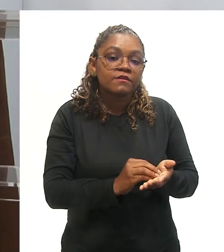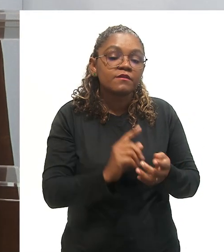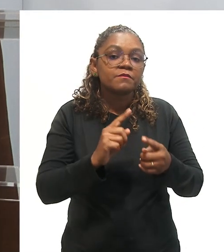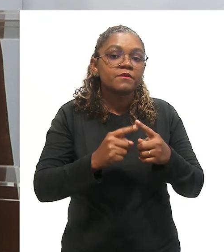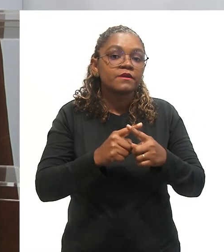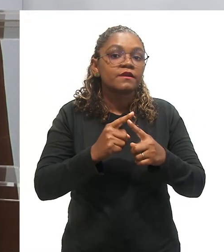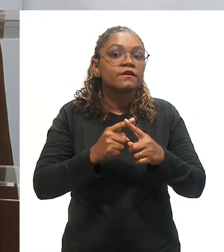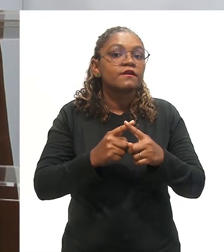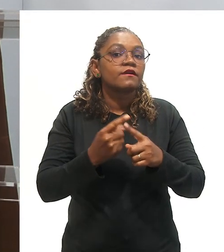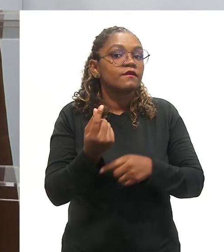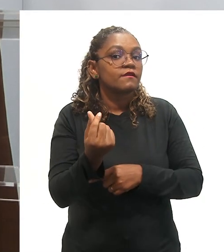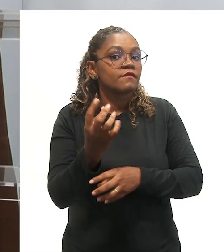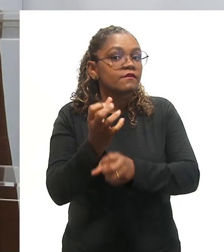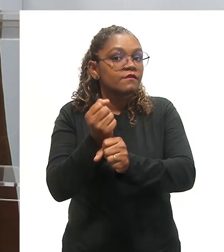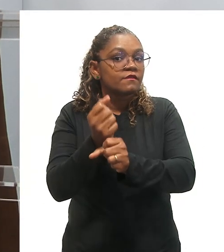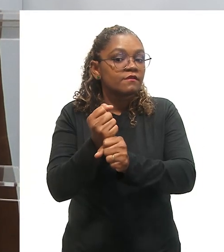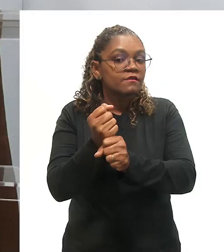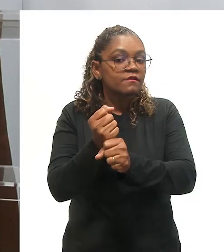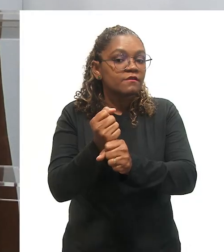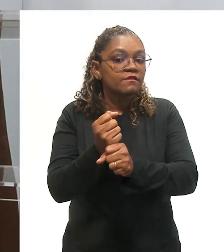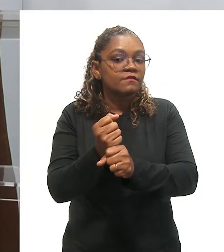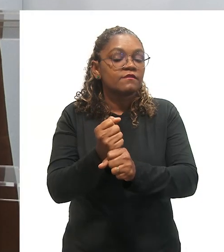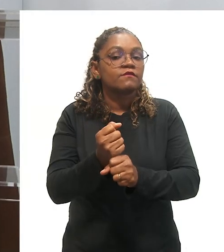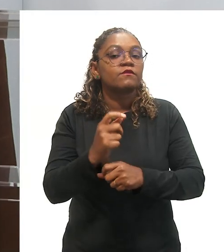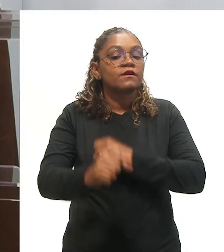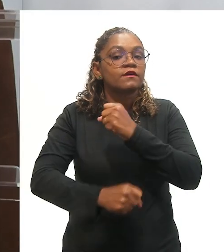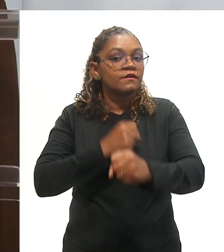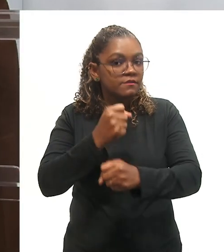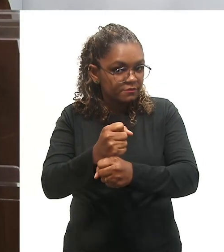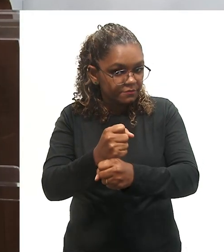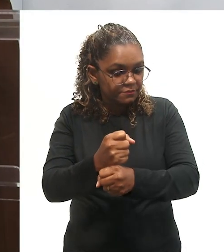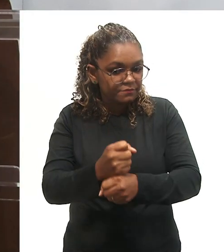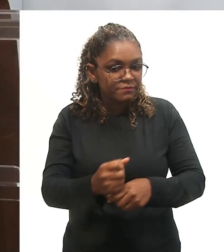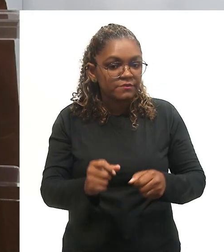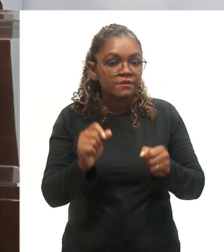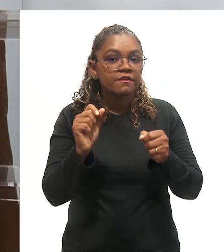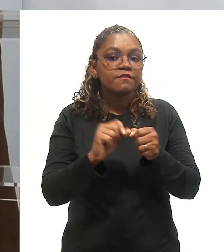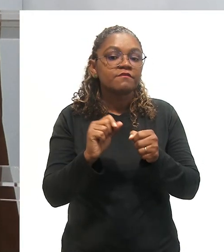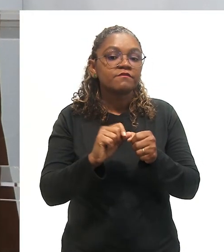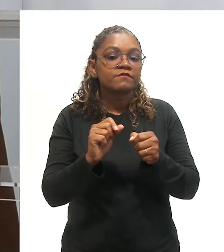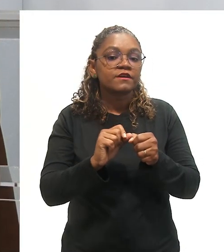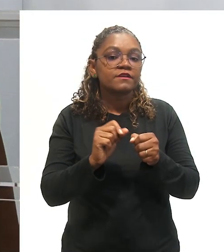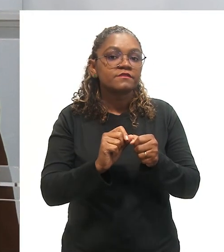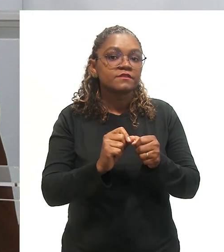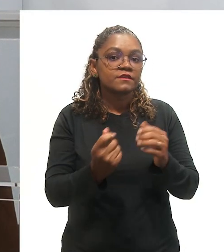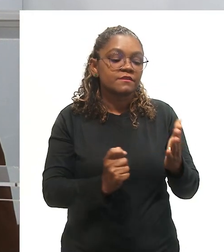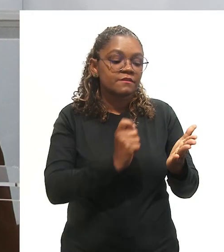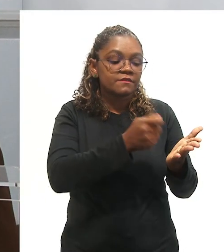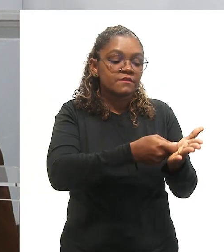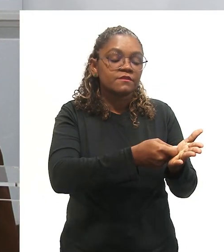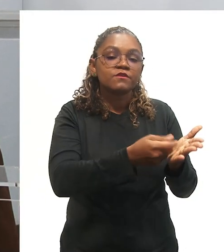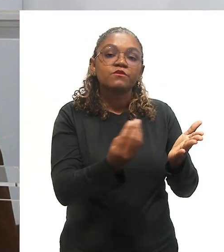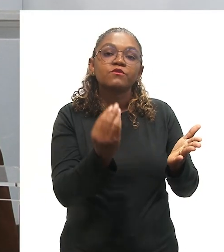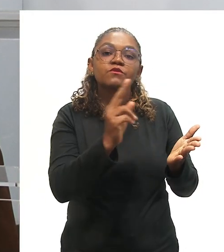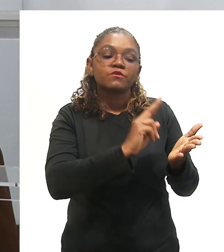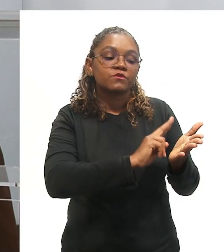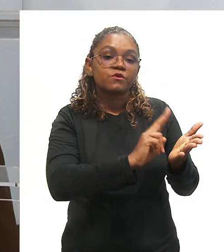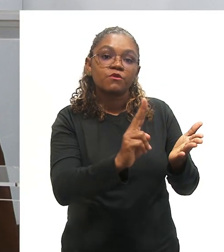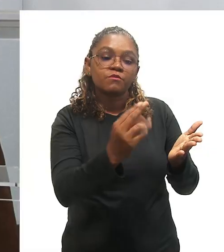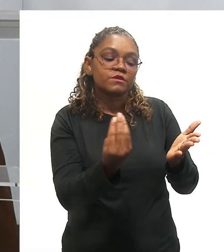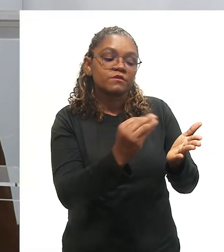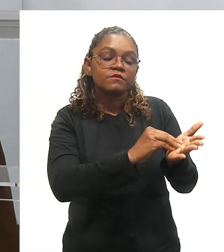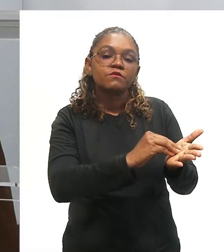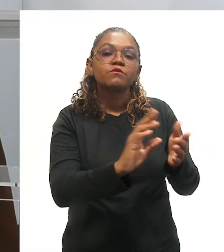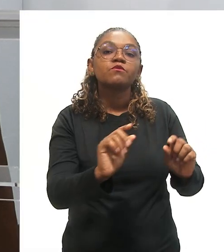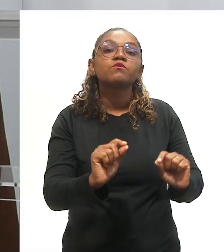comprometa o orçamento e o financeiro do próximo ano, eu vou registrar ele como restos a pagar.